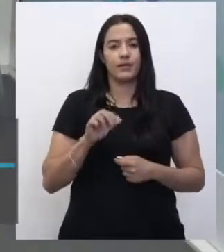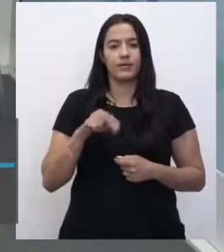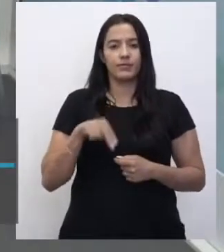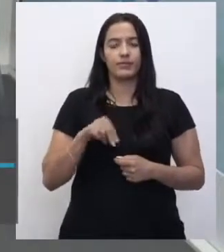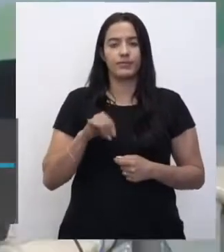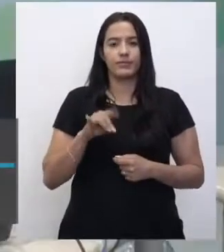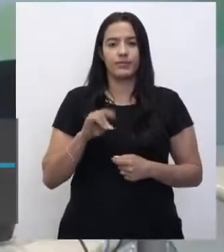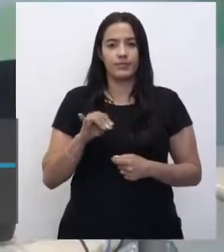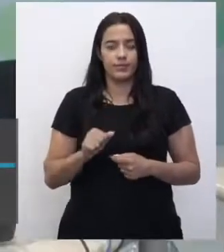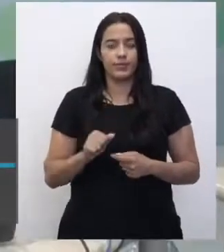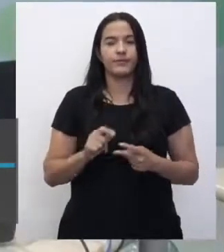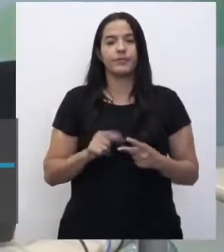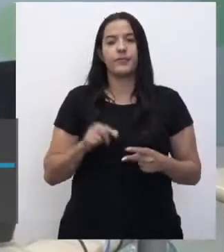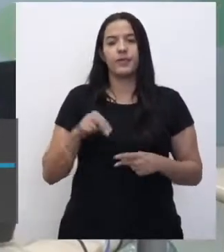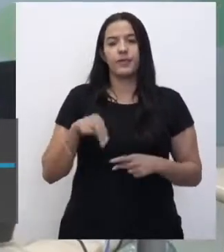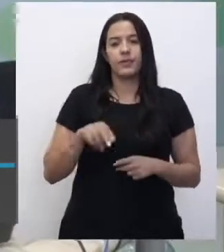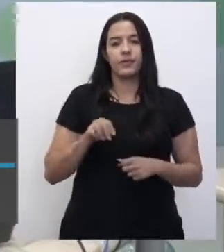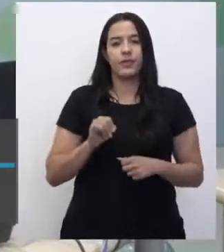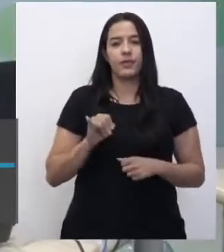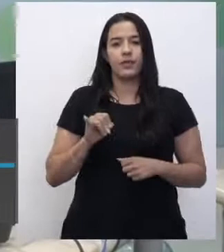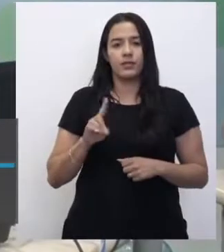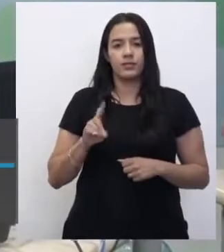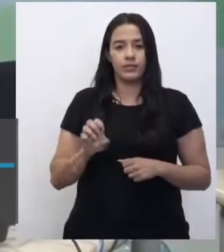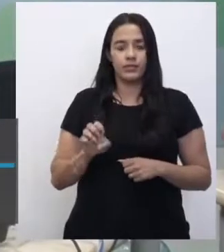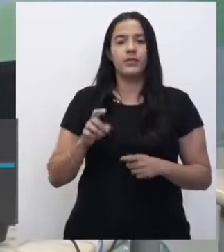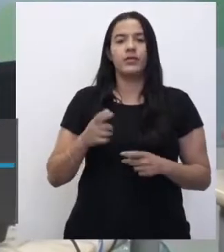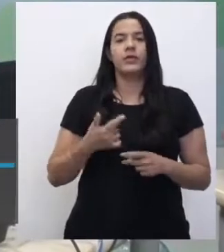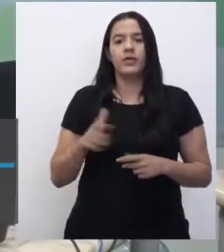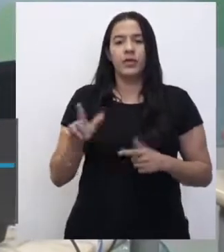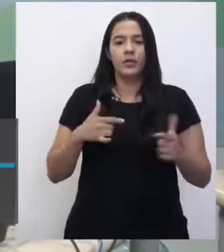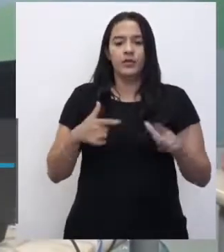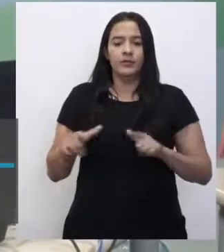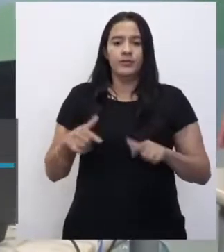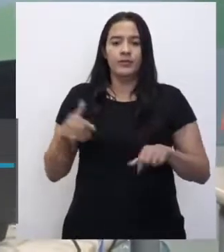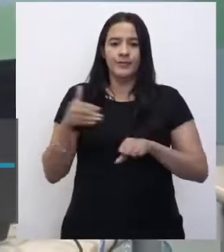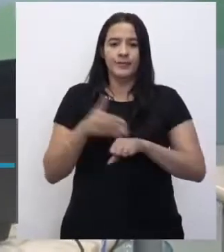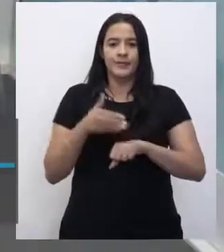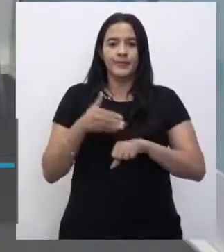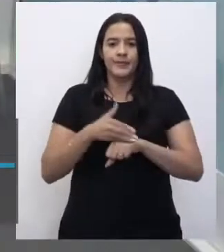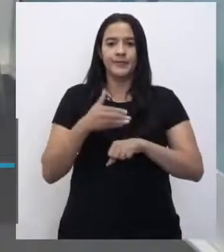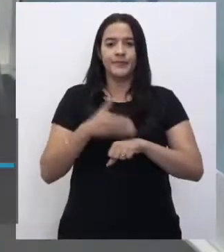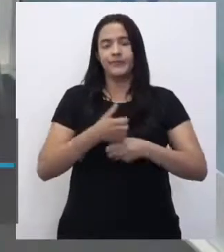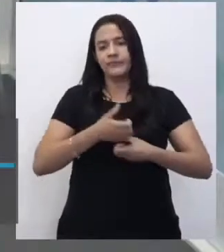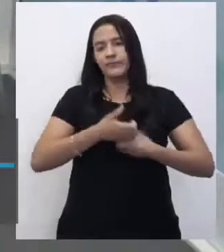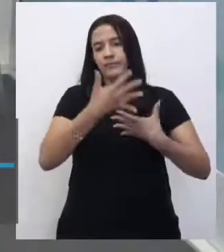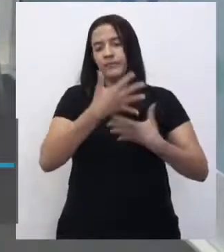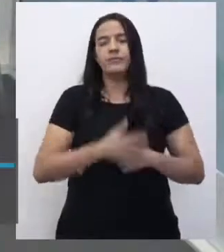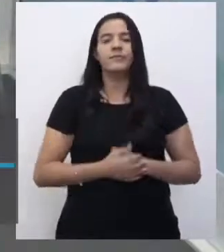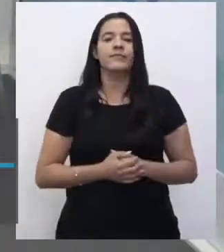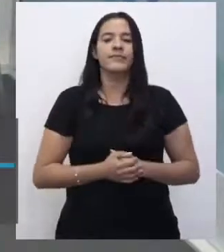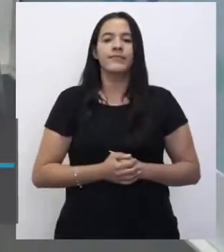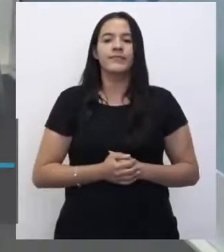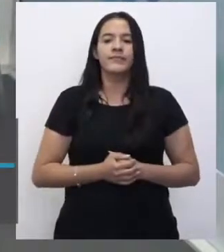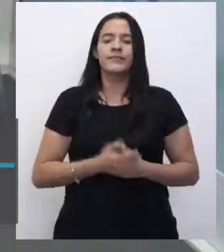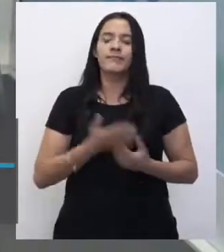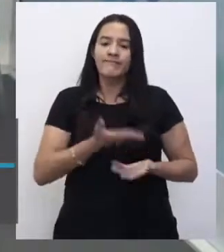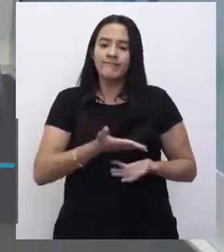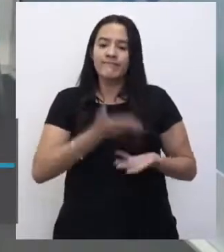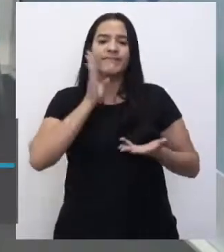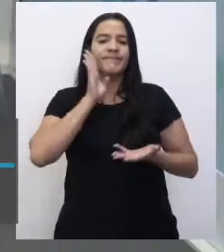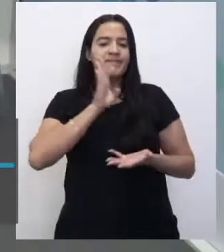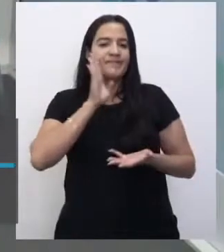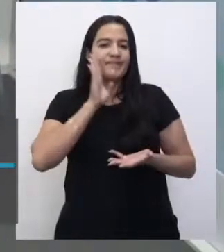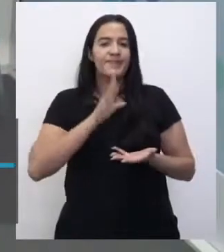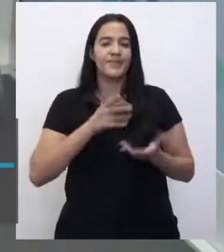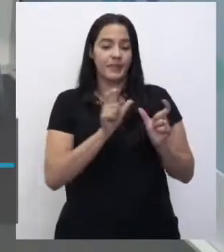colocaram informed, largest, polluter e workers. Legal. Então a gente tem aí essas palavrinhas que